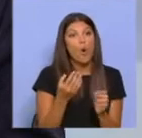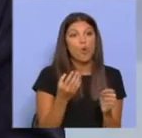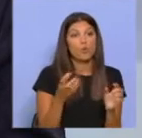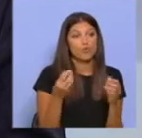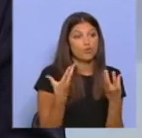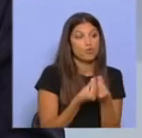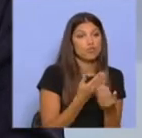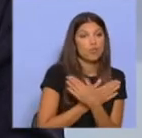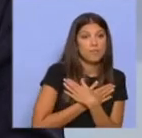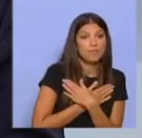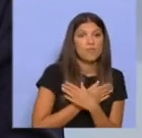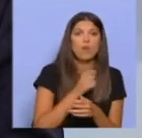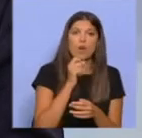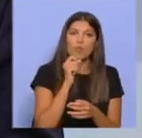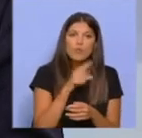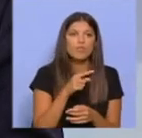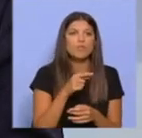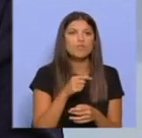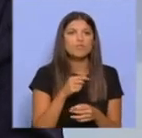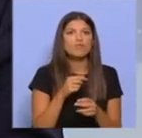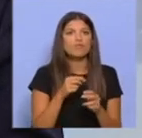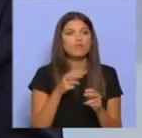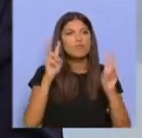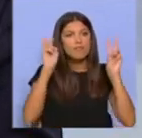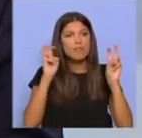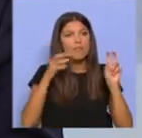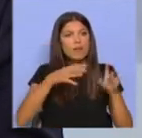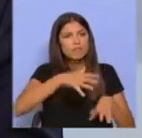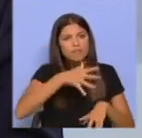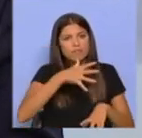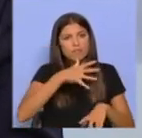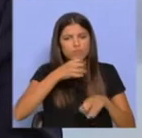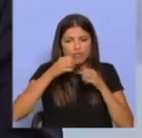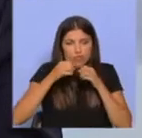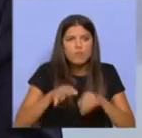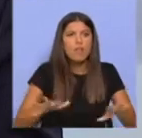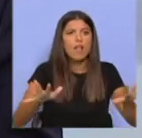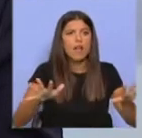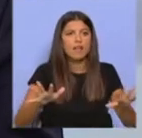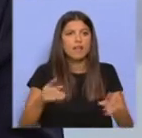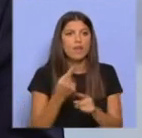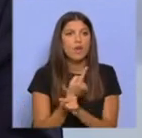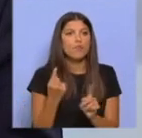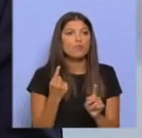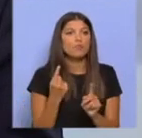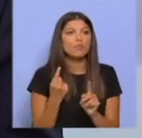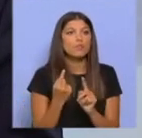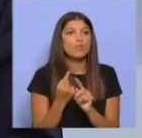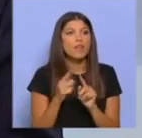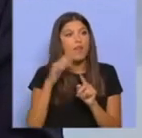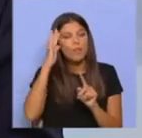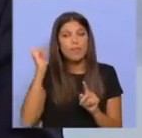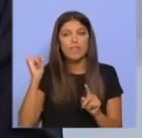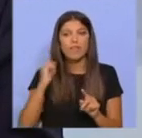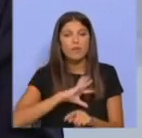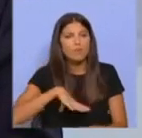ser porta-vozes desta causa. Porque esta causa não é só a vacina em si mesmo, é uma visão do mundo, é uma proposta que temos para